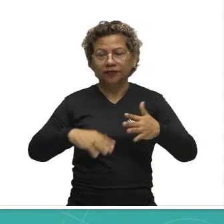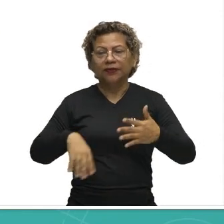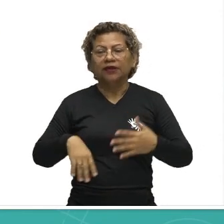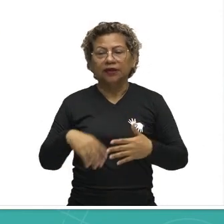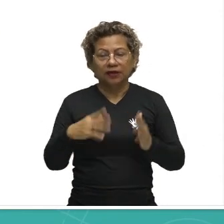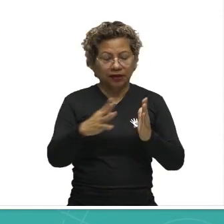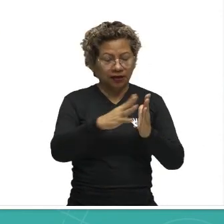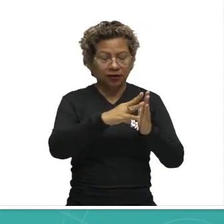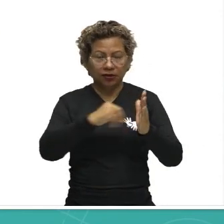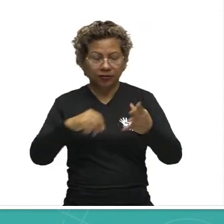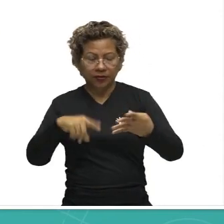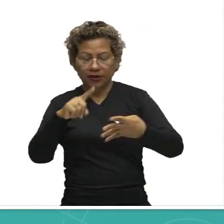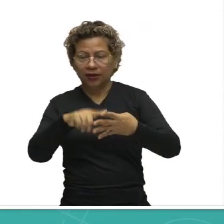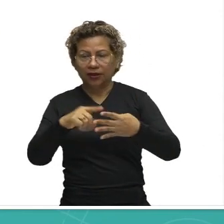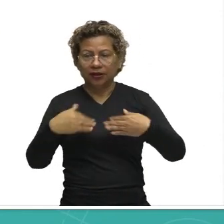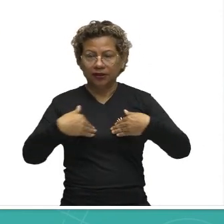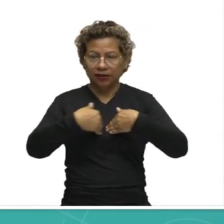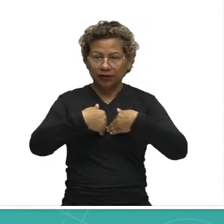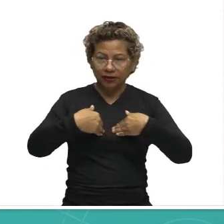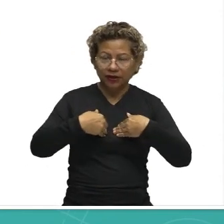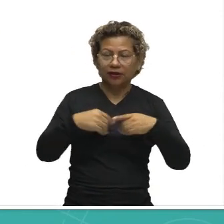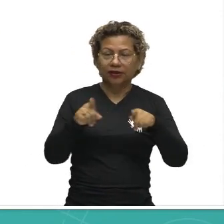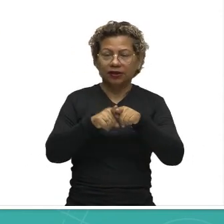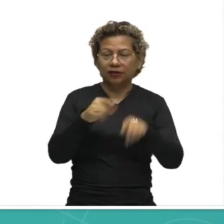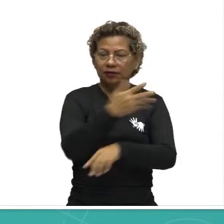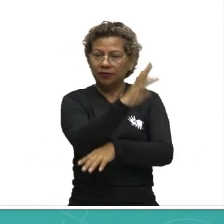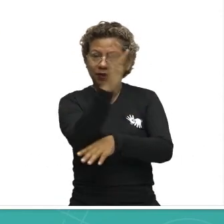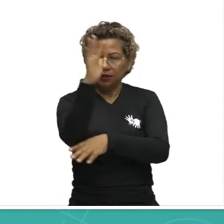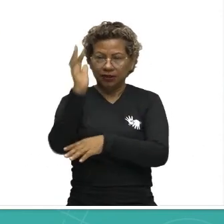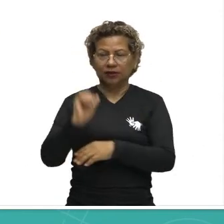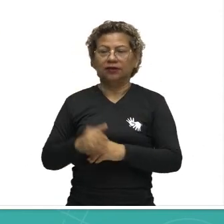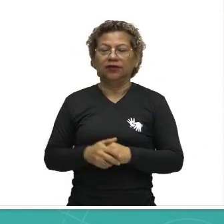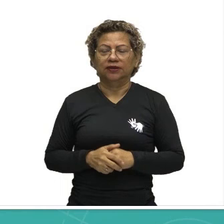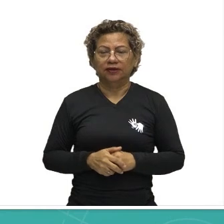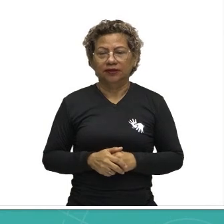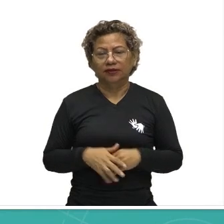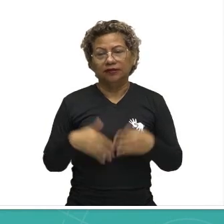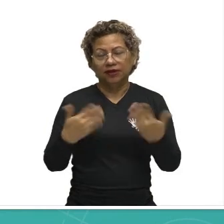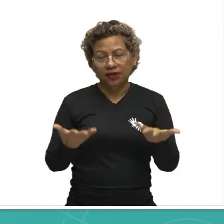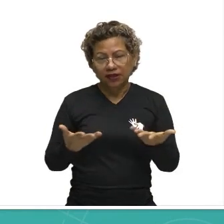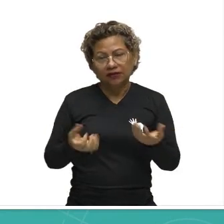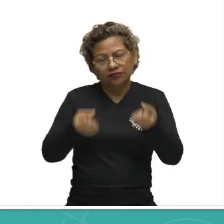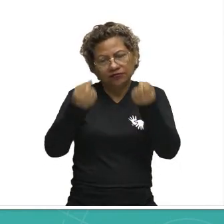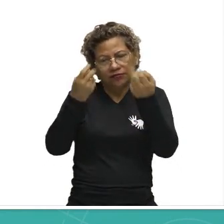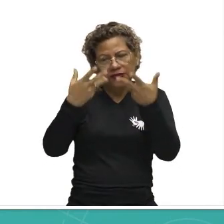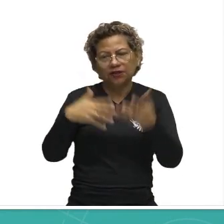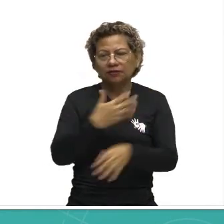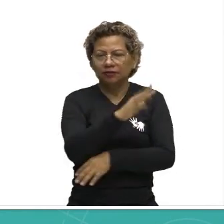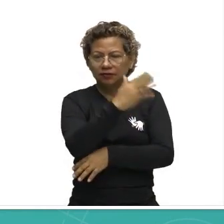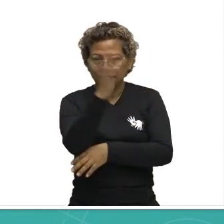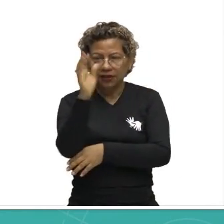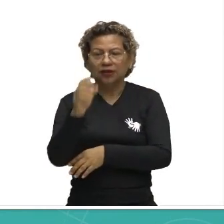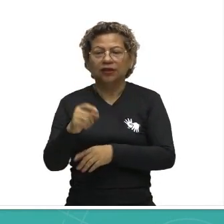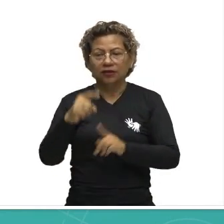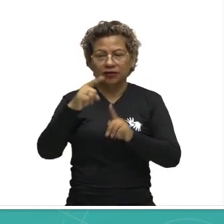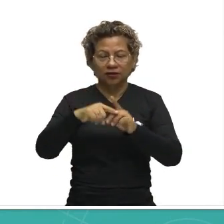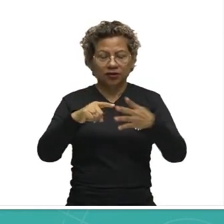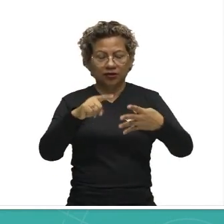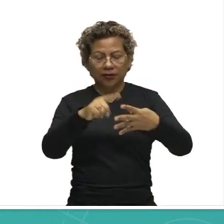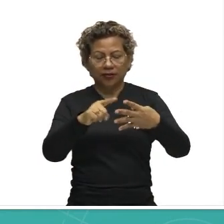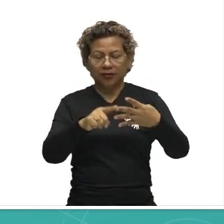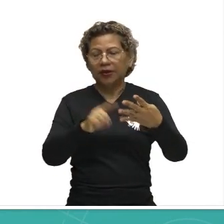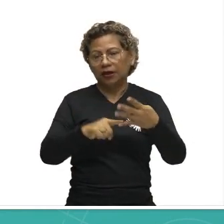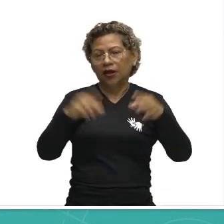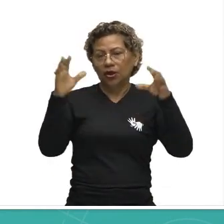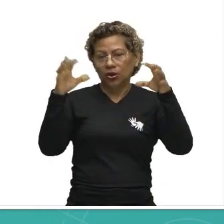dos quatro elementos e a natureza. Então, falando da natureza, dos quatro elementos, de repente